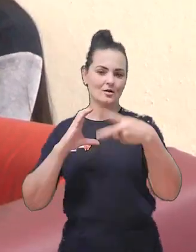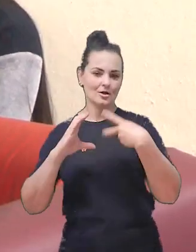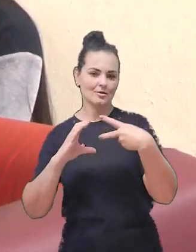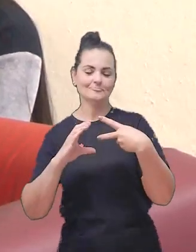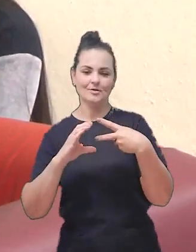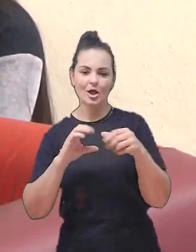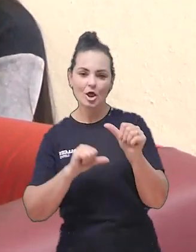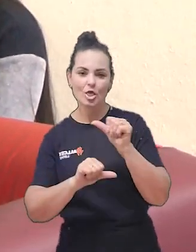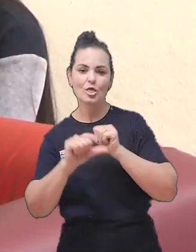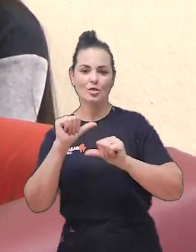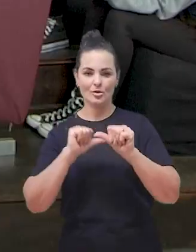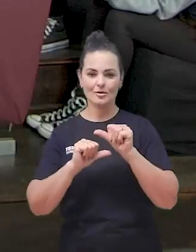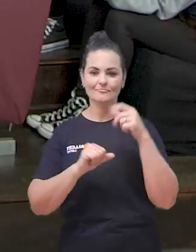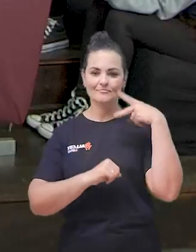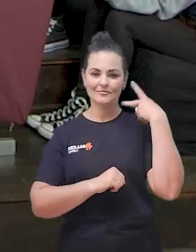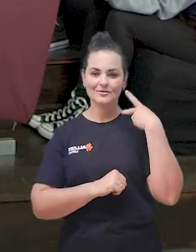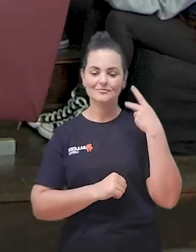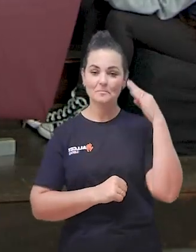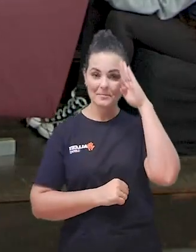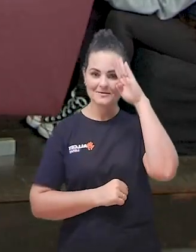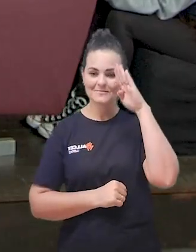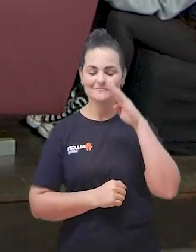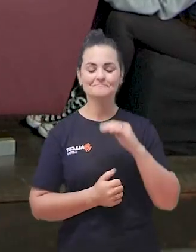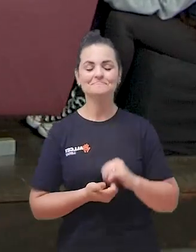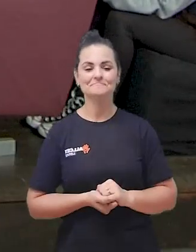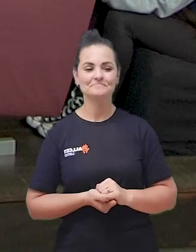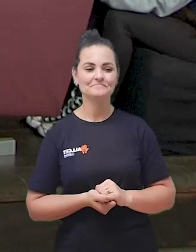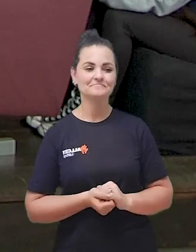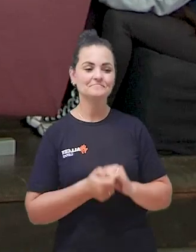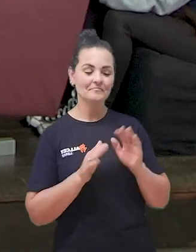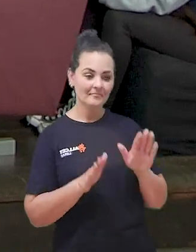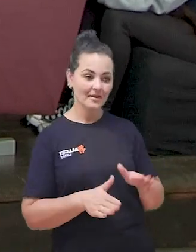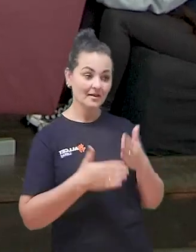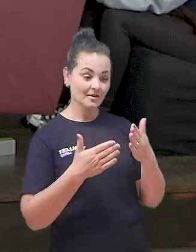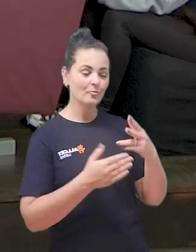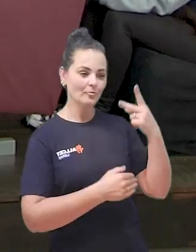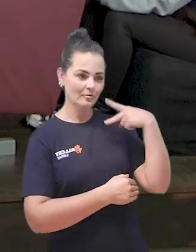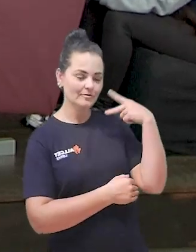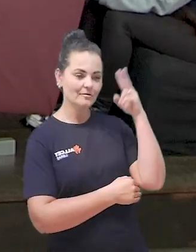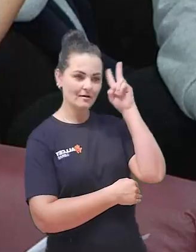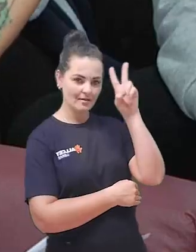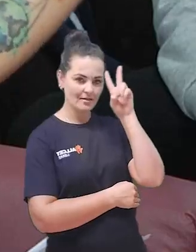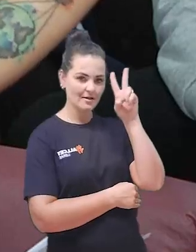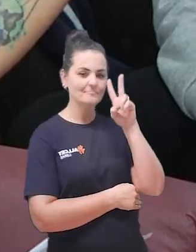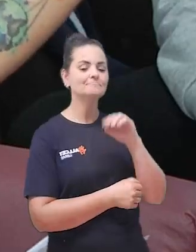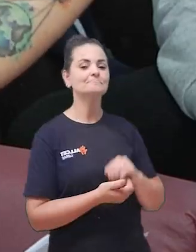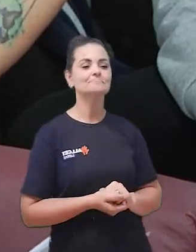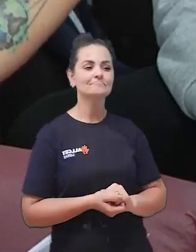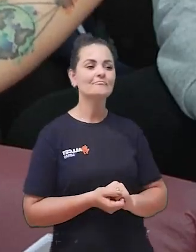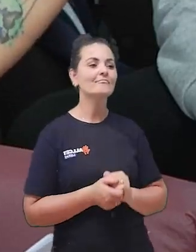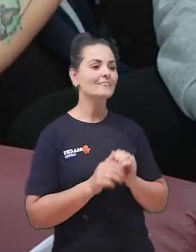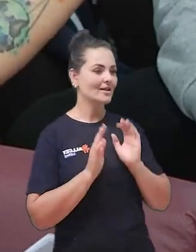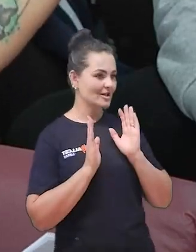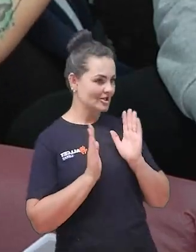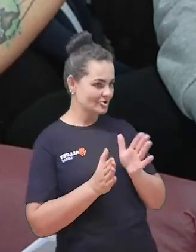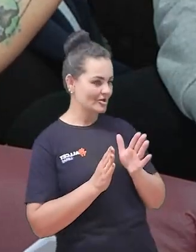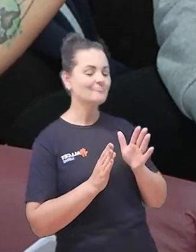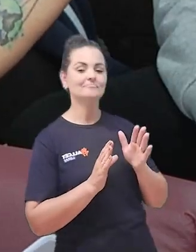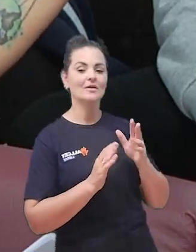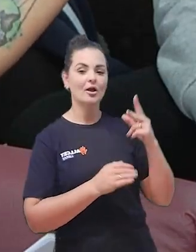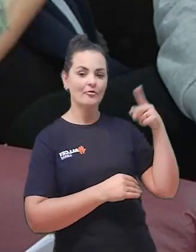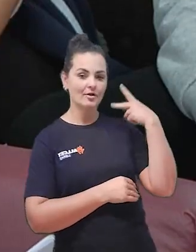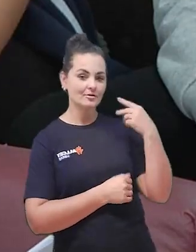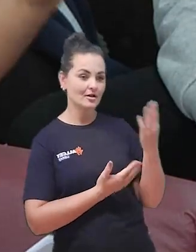nossos substitutos. Valeu? E como o vereador lembrou, já saiu da Câmara de